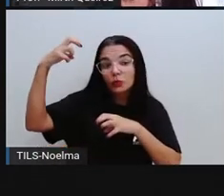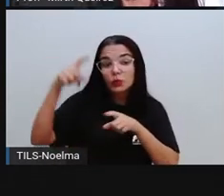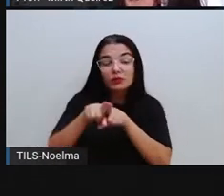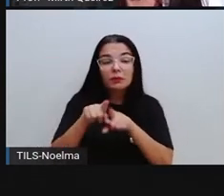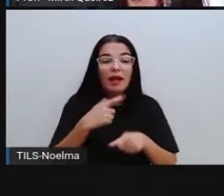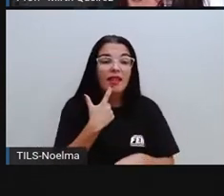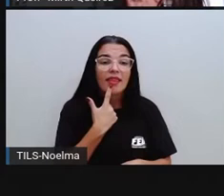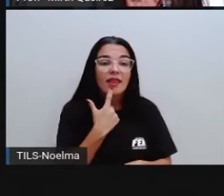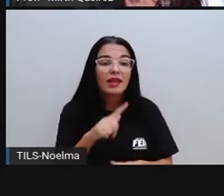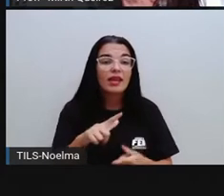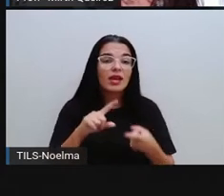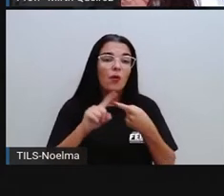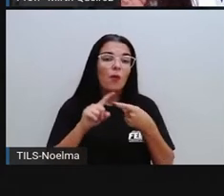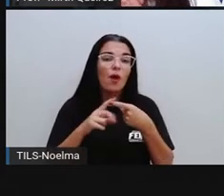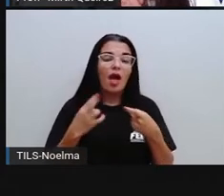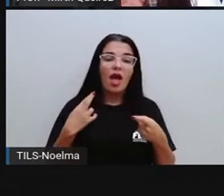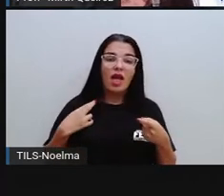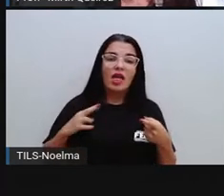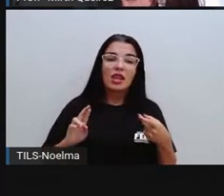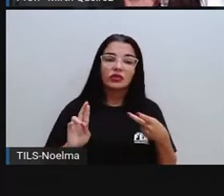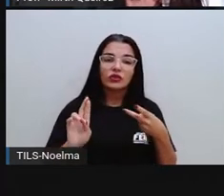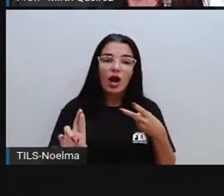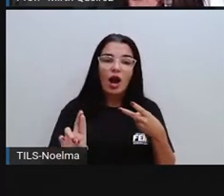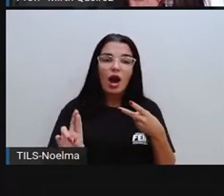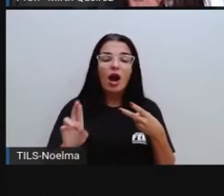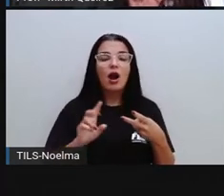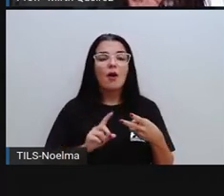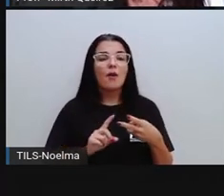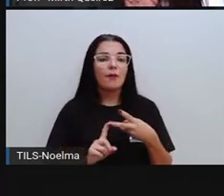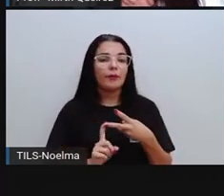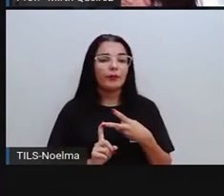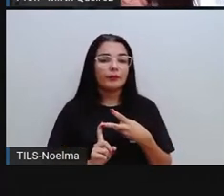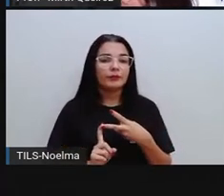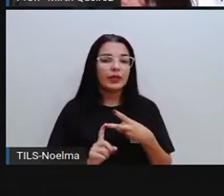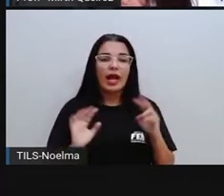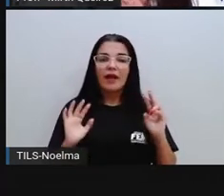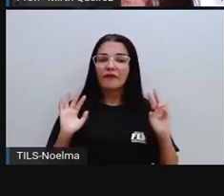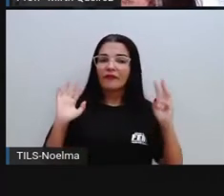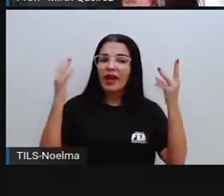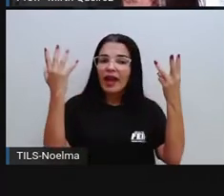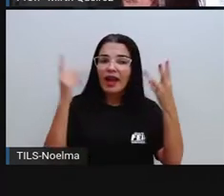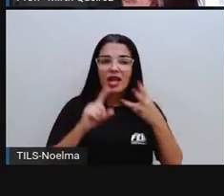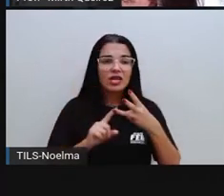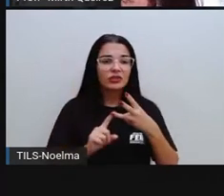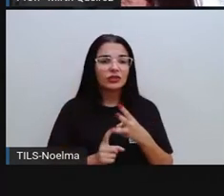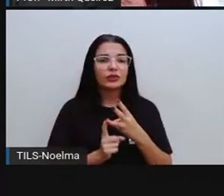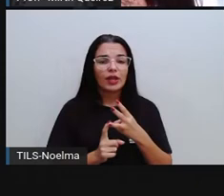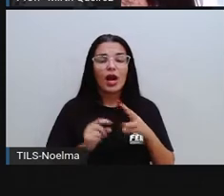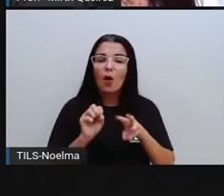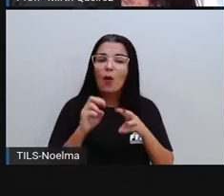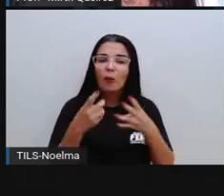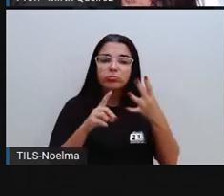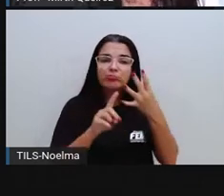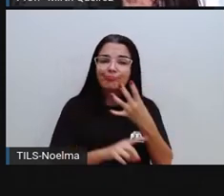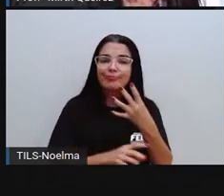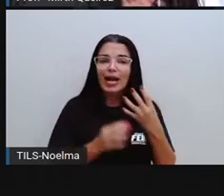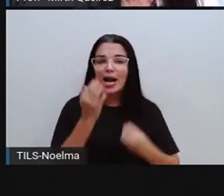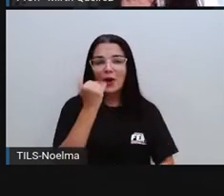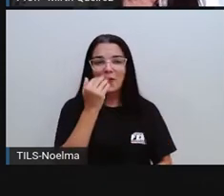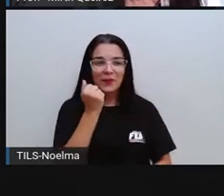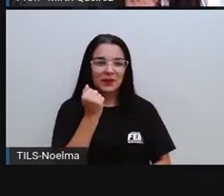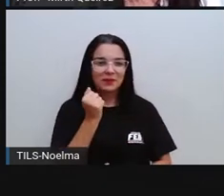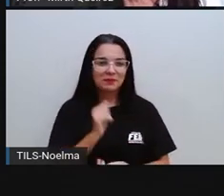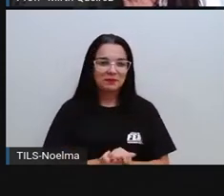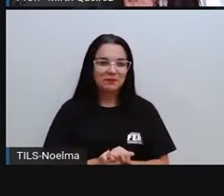língua, na religião, nos festejos, né? Ou na culinária. E